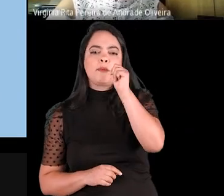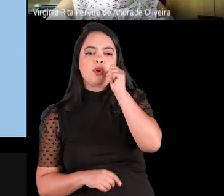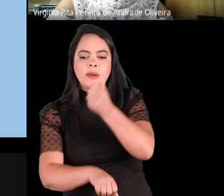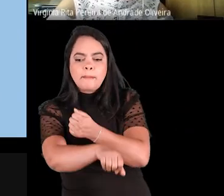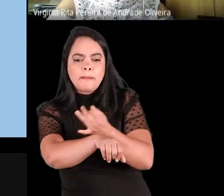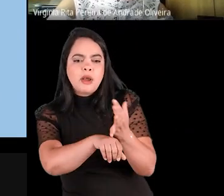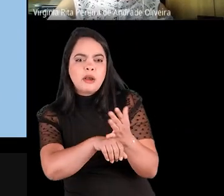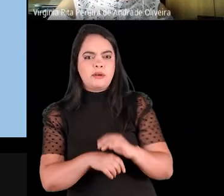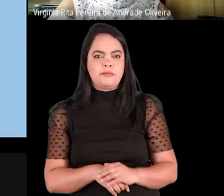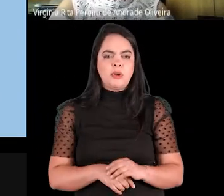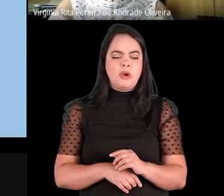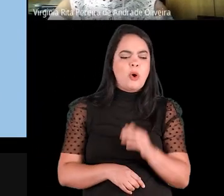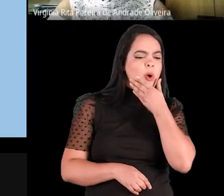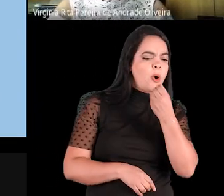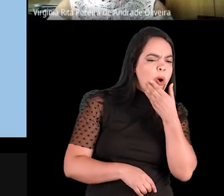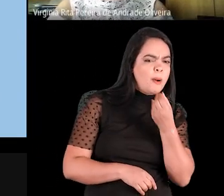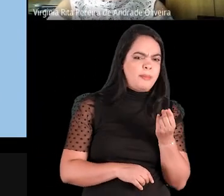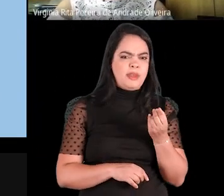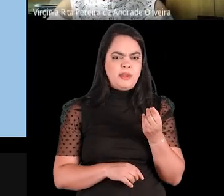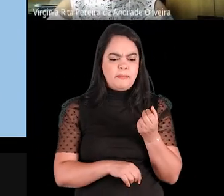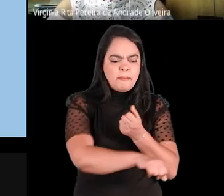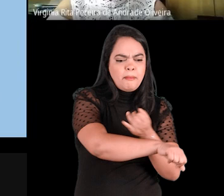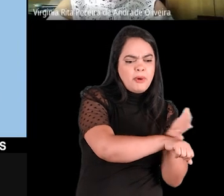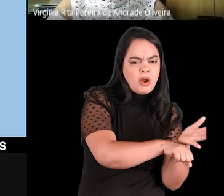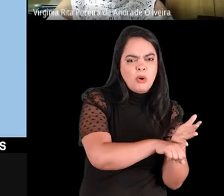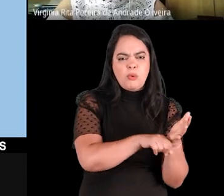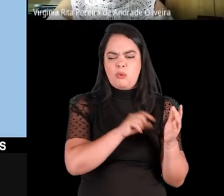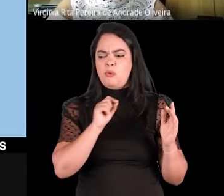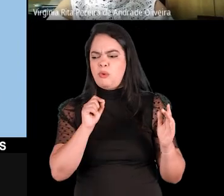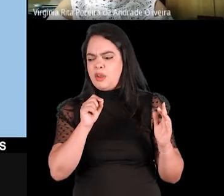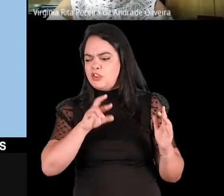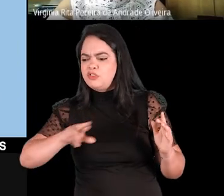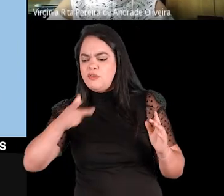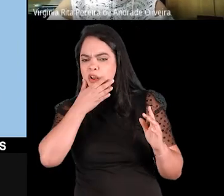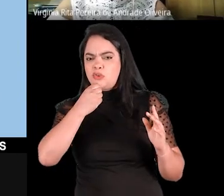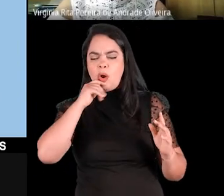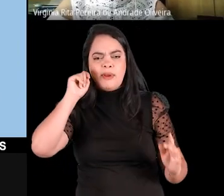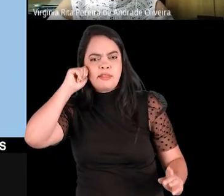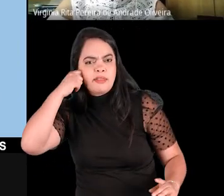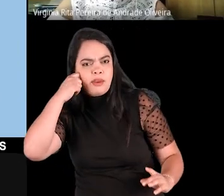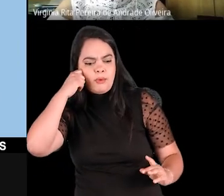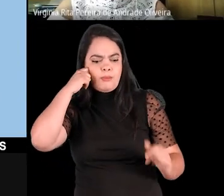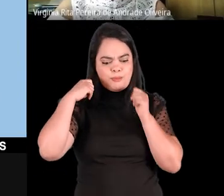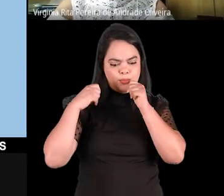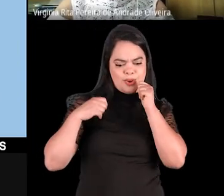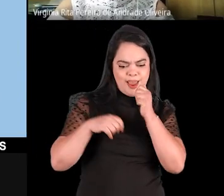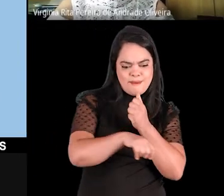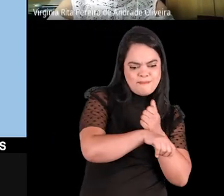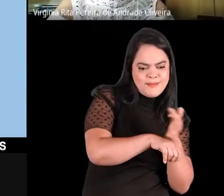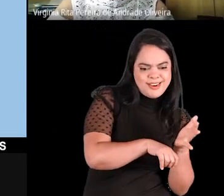que é ser homem negro é diferente do que é ser homem, ser mulher negra, né? Então é nesse sentido.